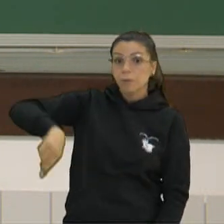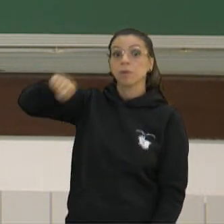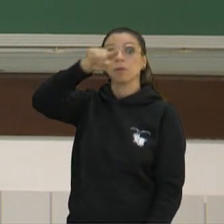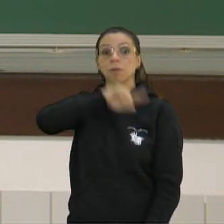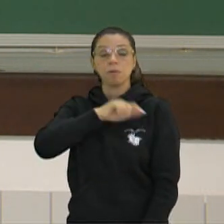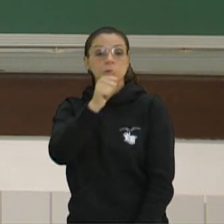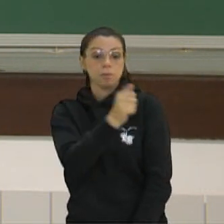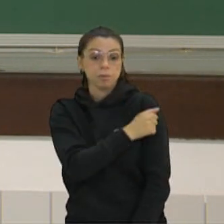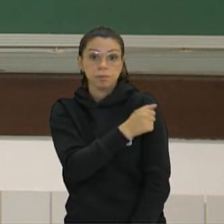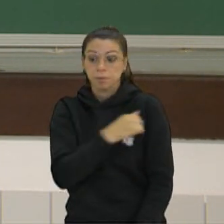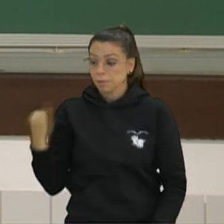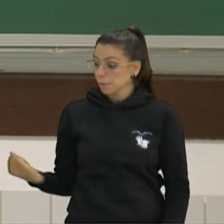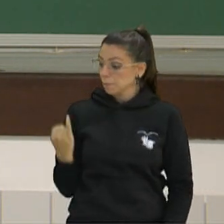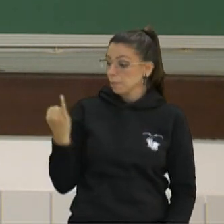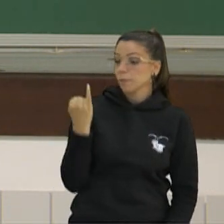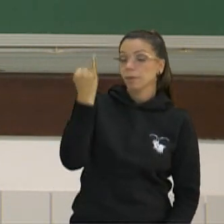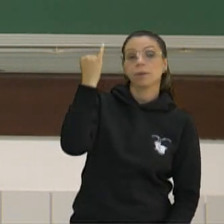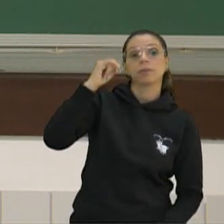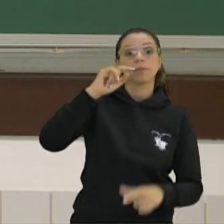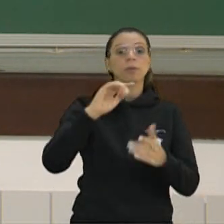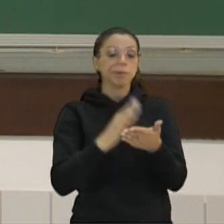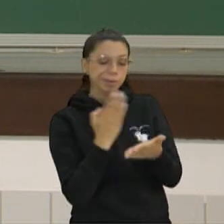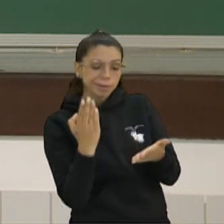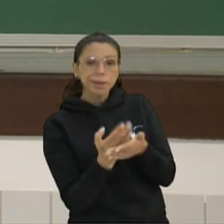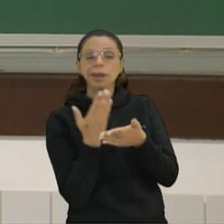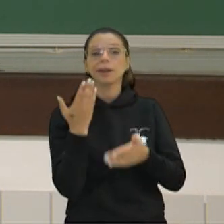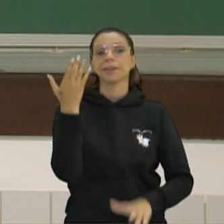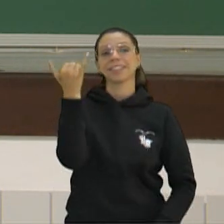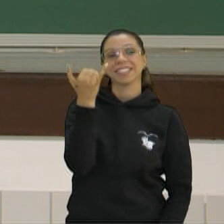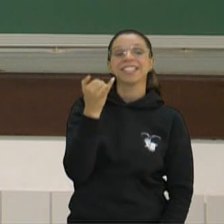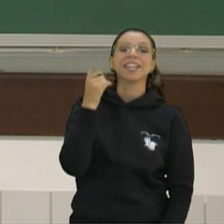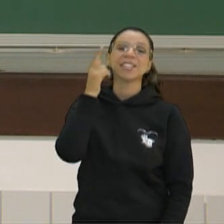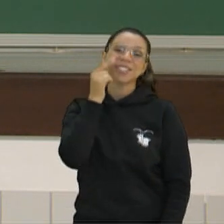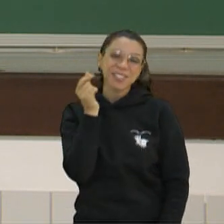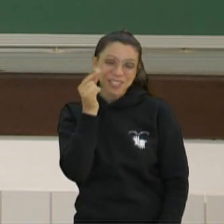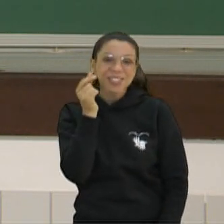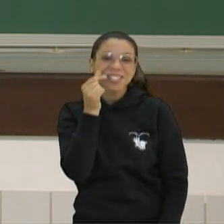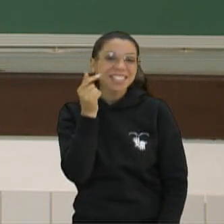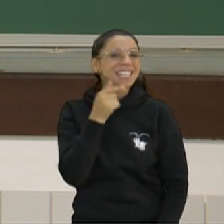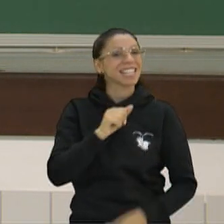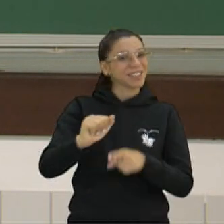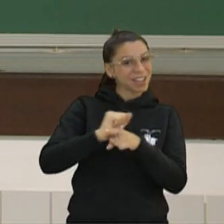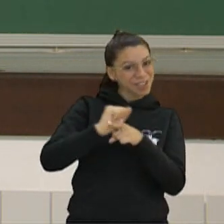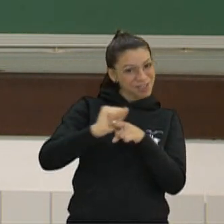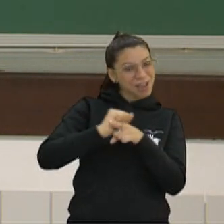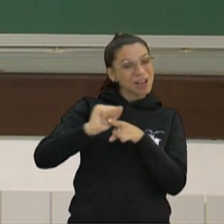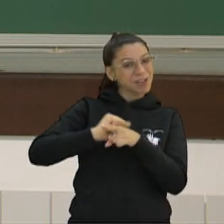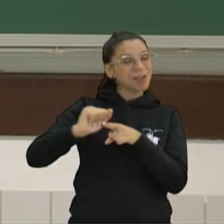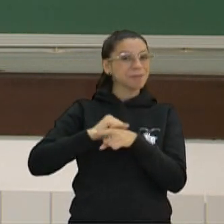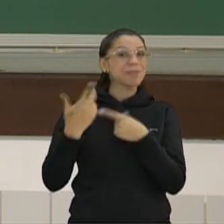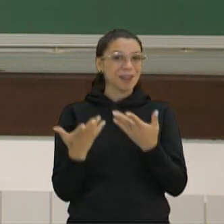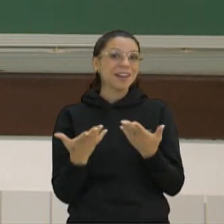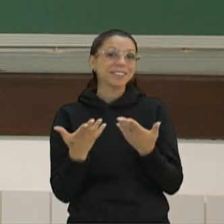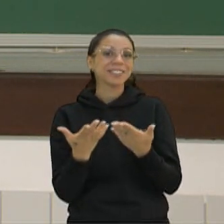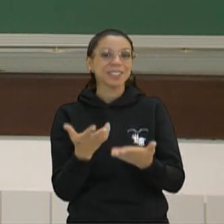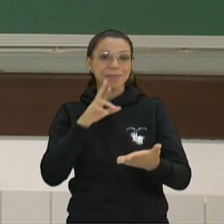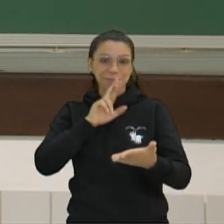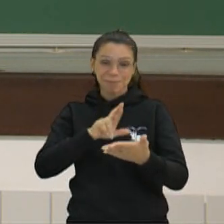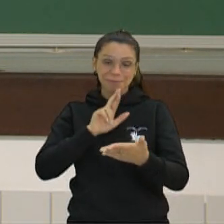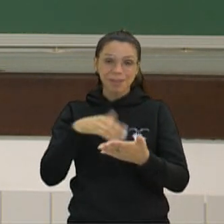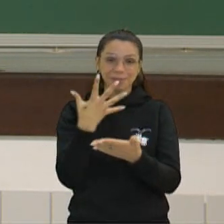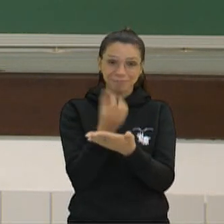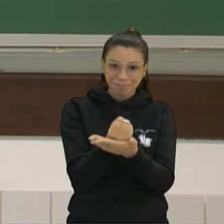é importante vocês terem em mãos o caderno, a caneta, o lápis, a borracha, para que você possa fazer as